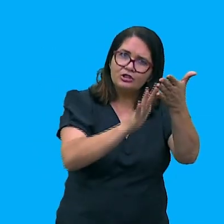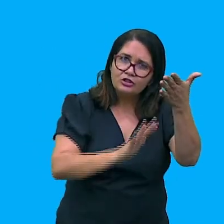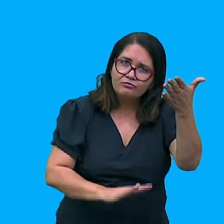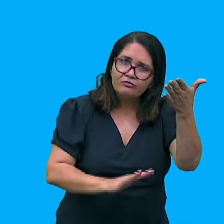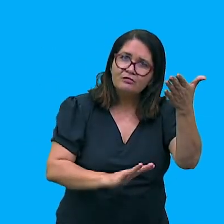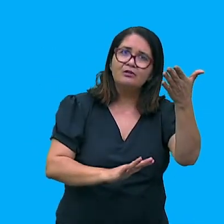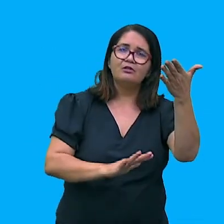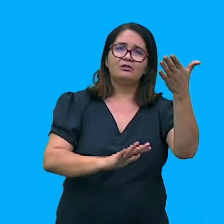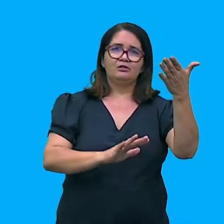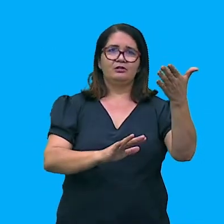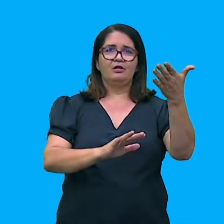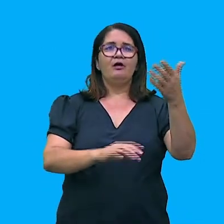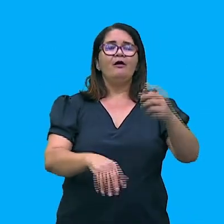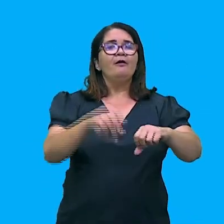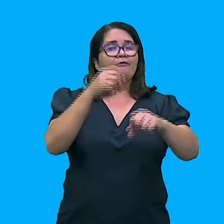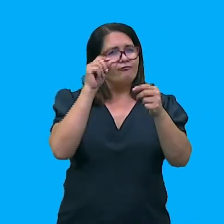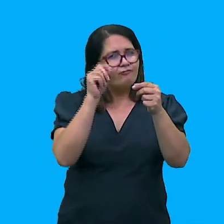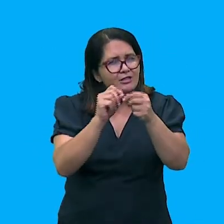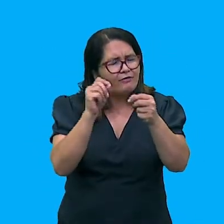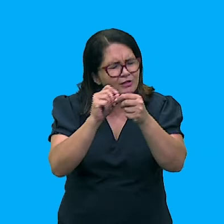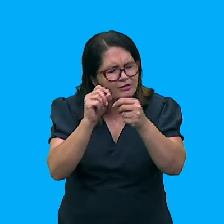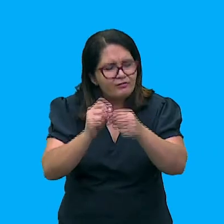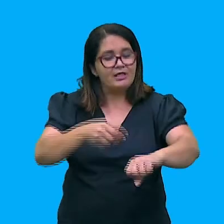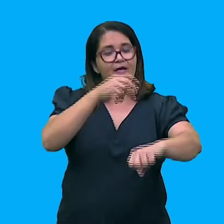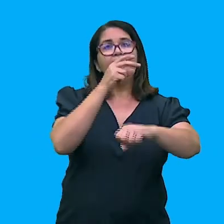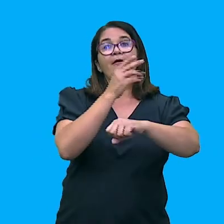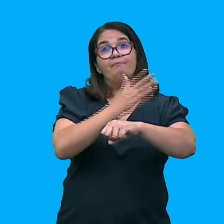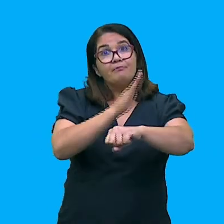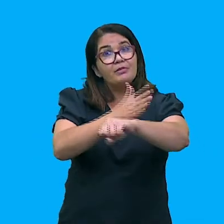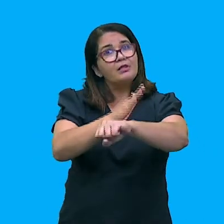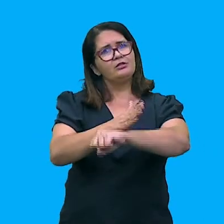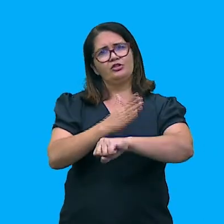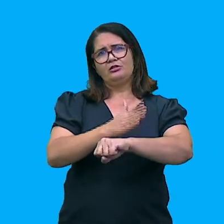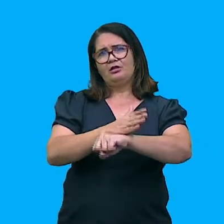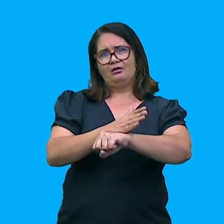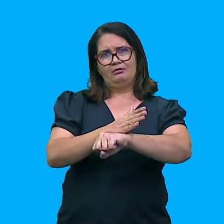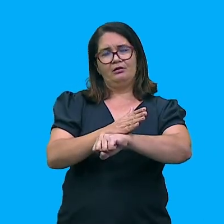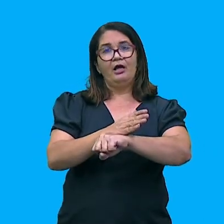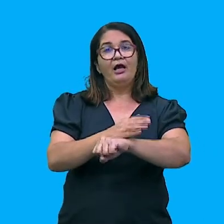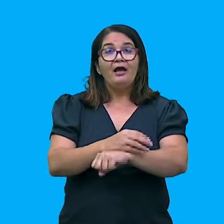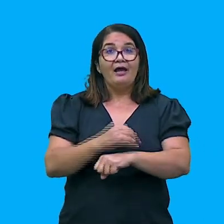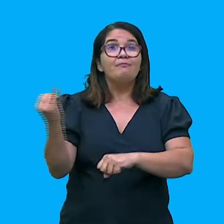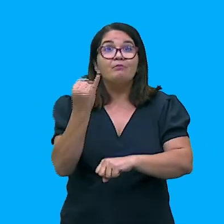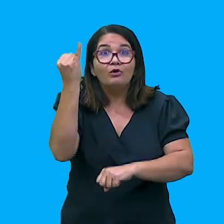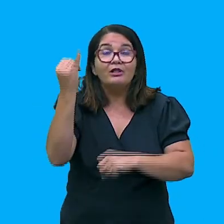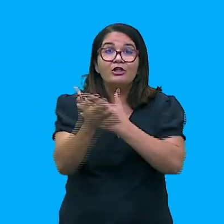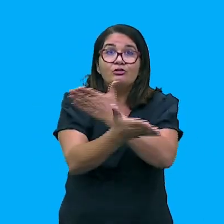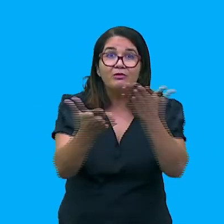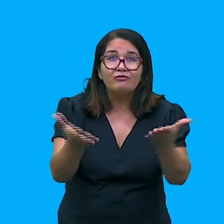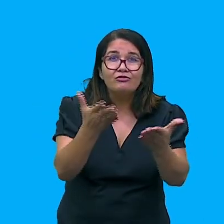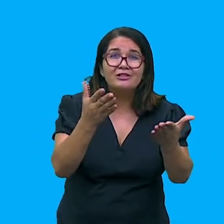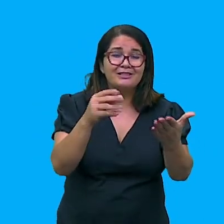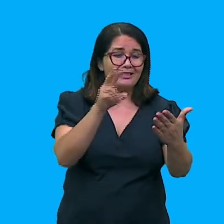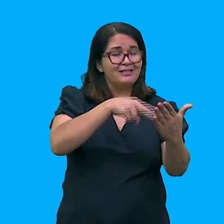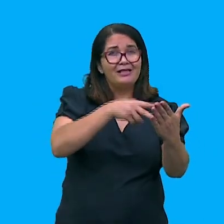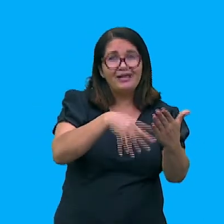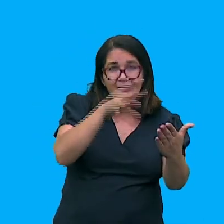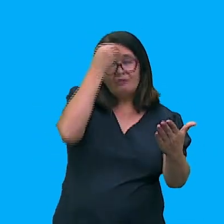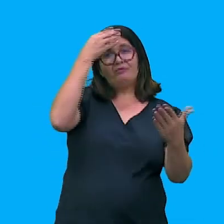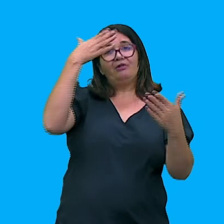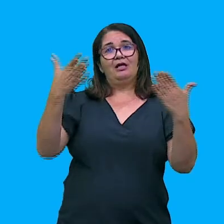atividades, pessoal. É muito importante para consolidar o conteúdo. Se inscrevam no nosso canal do